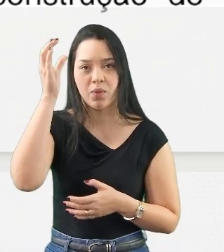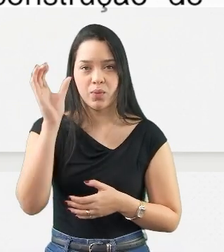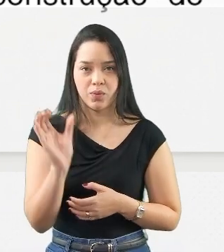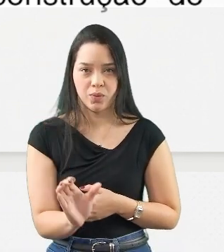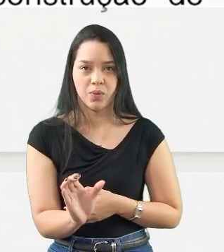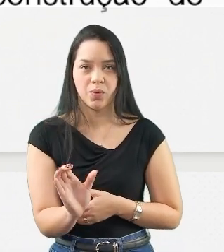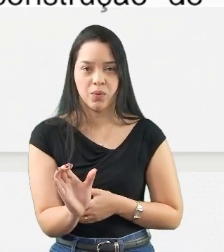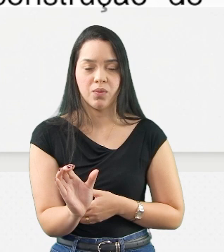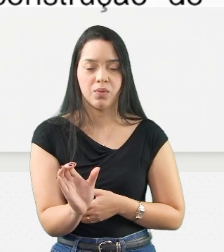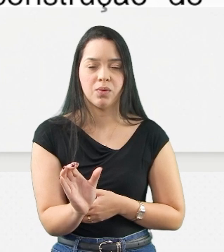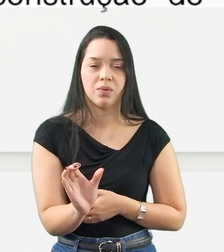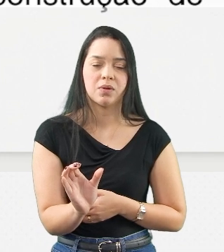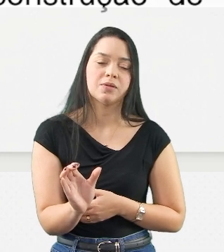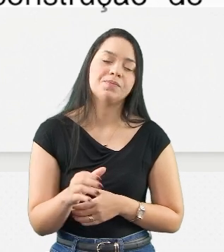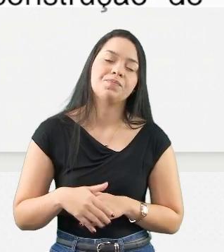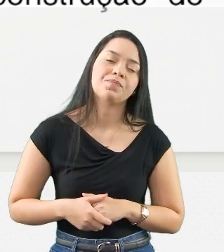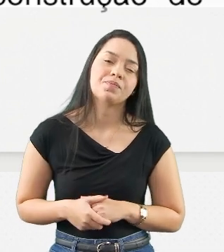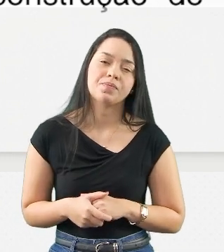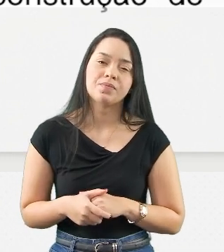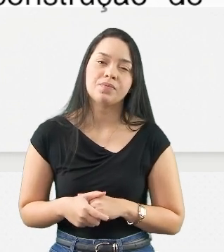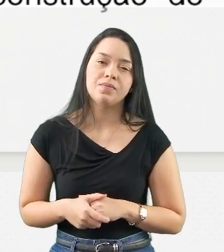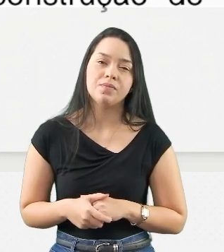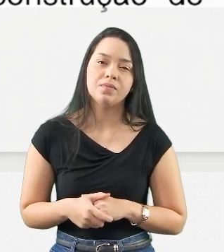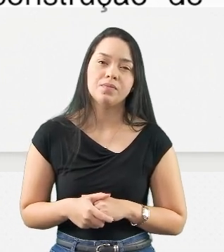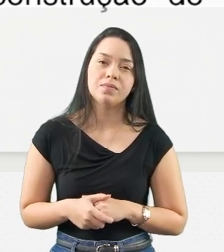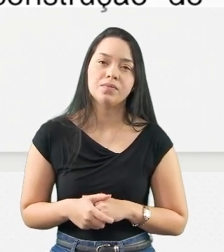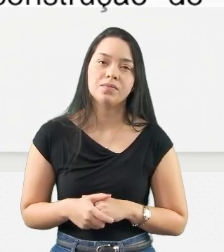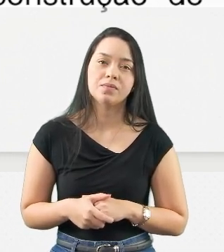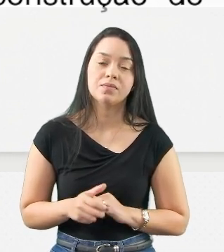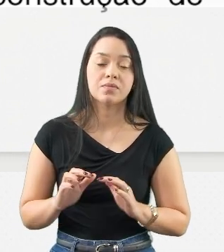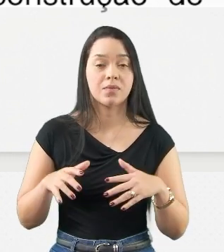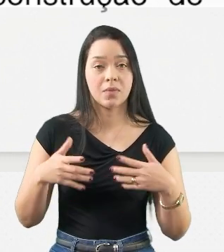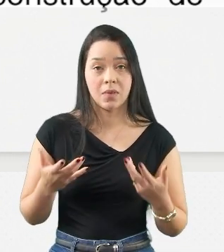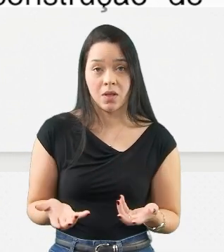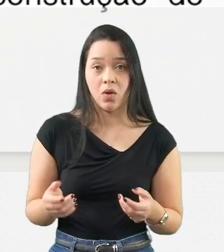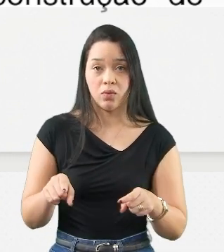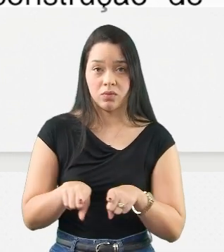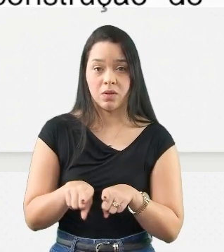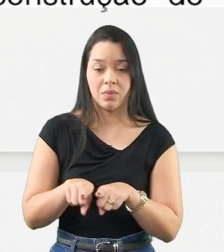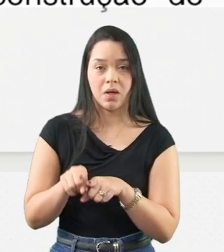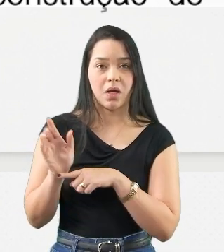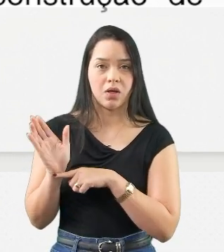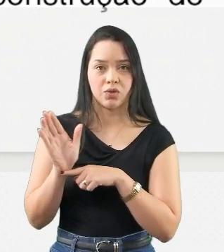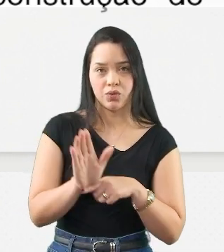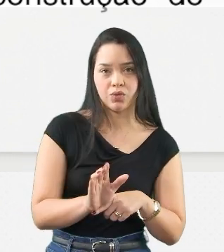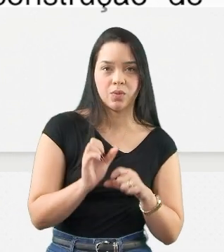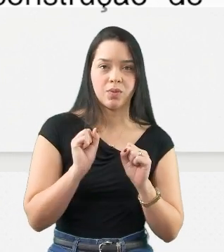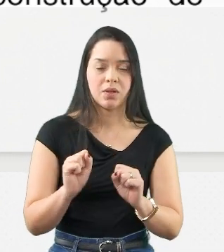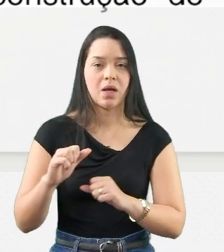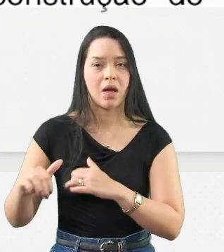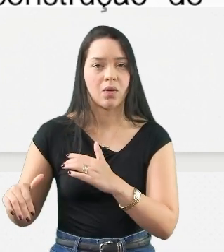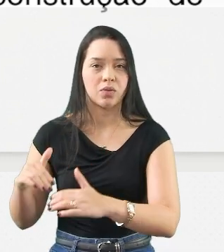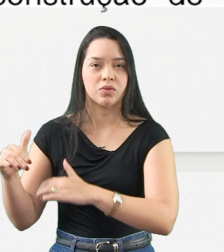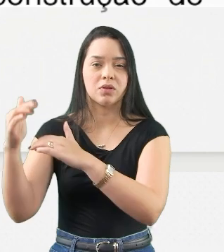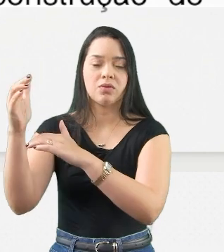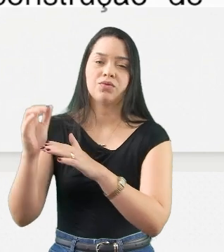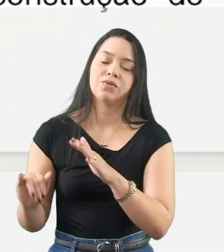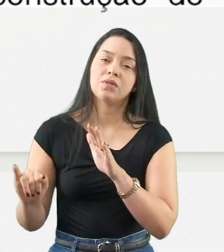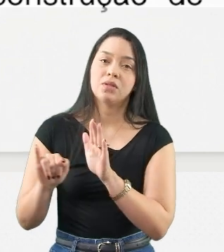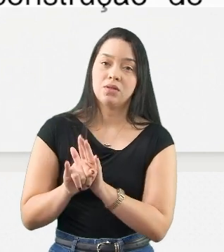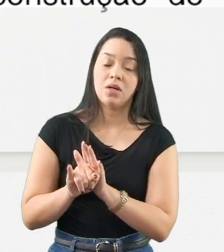da cultura de uma determinada época, de um determinado povo. Então, isso contribui o quê? Para a construção de